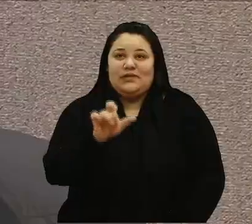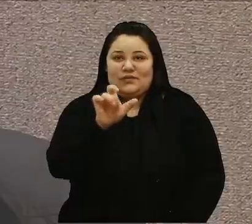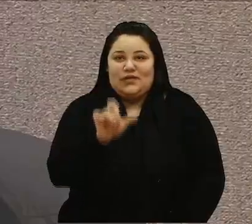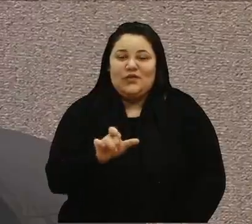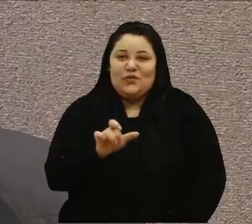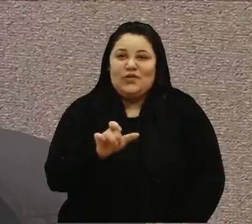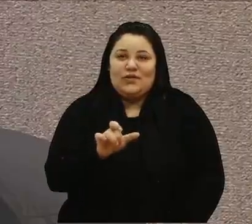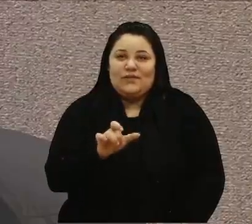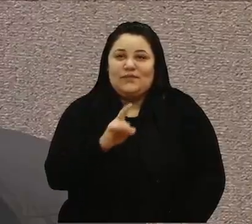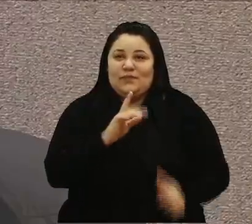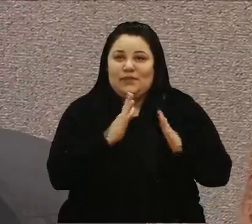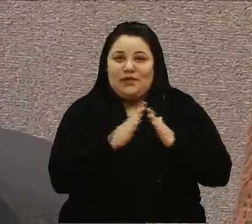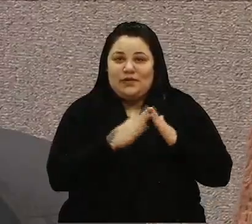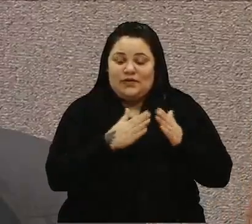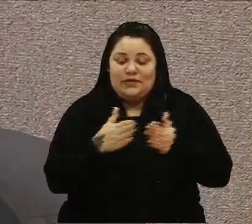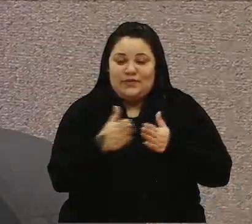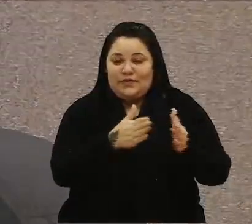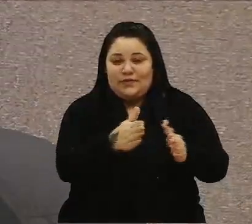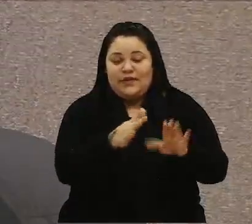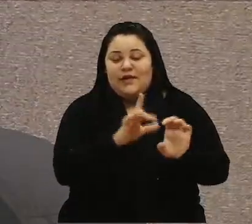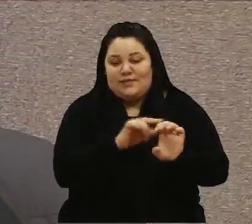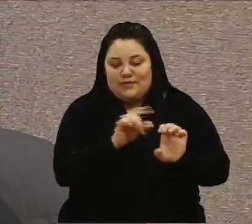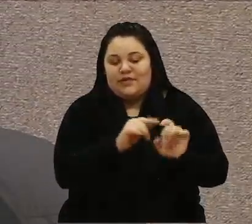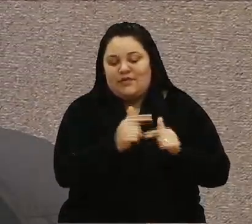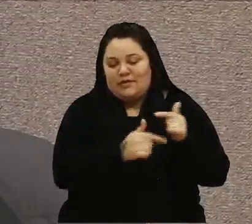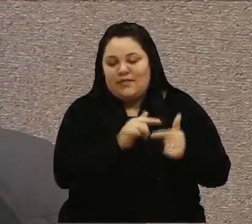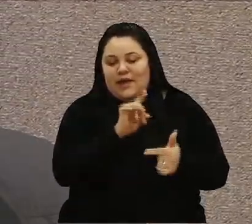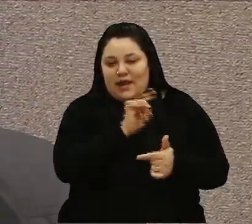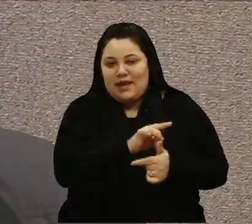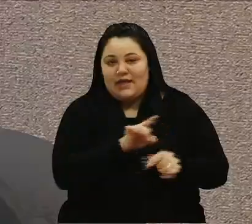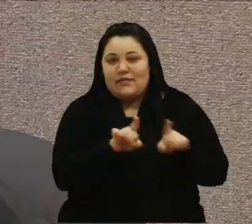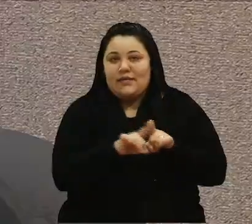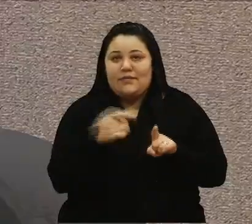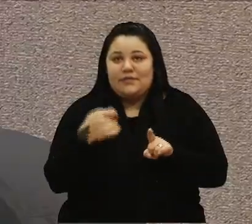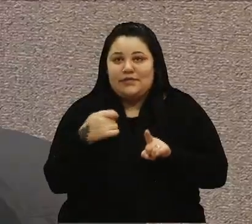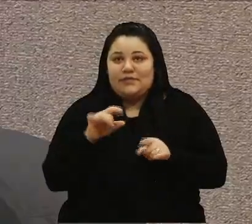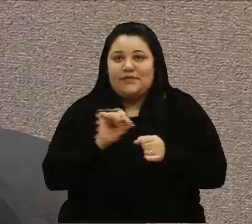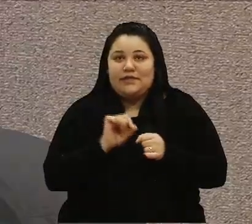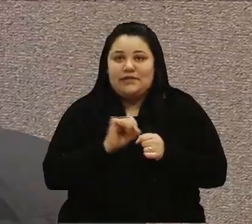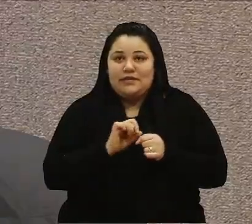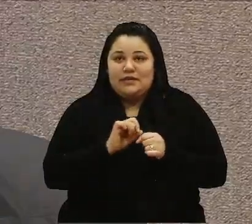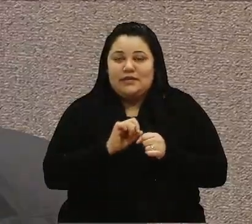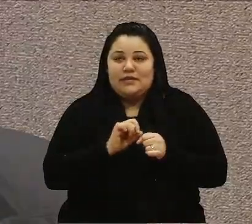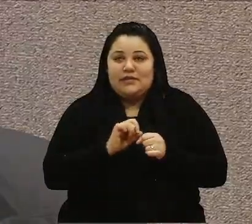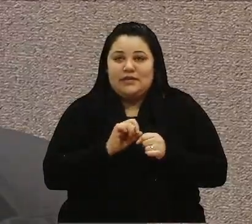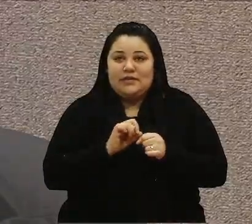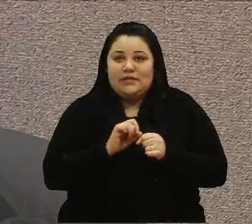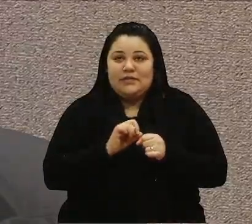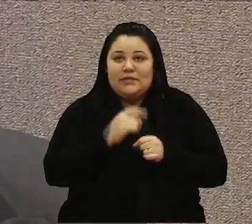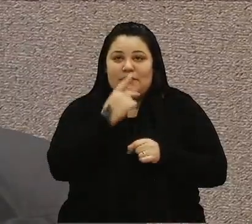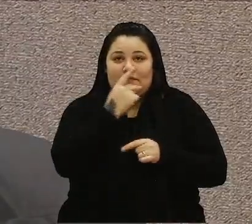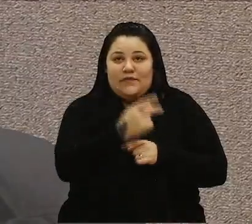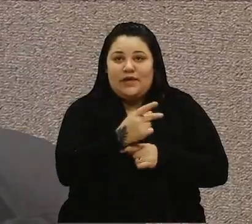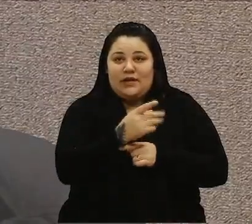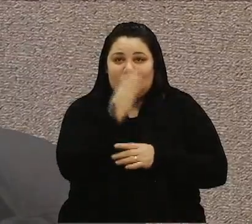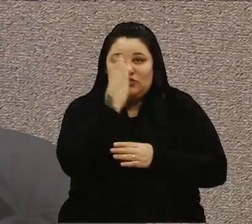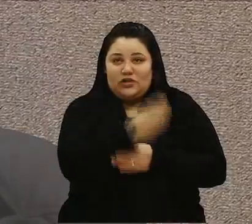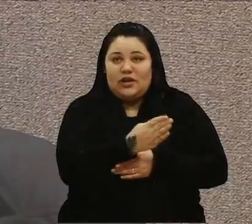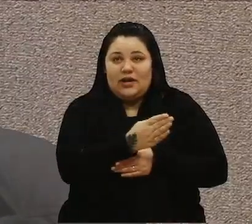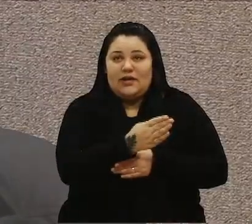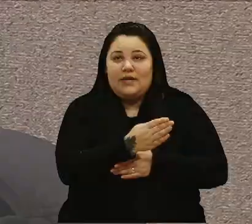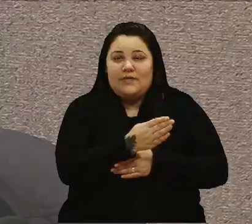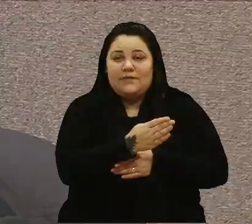desse trecho, empreendedora do trecho, inclusive. E preciso fazer uma referência direta ao nosso diretor da Secretaria de Turismo,